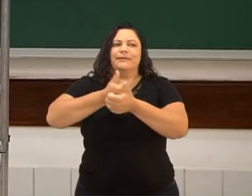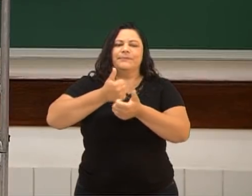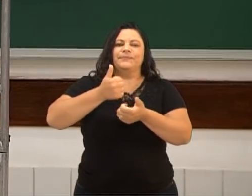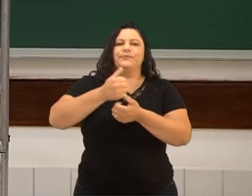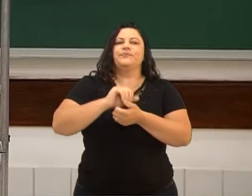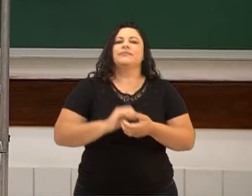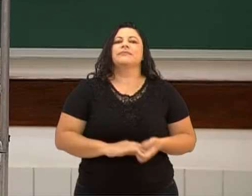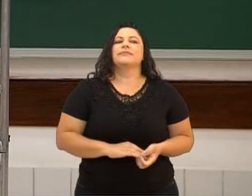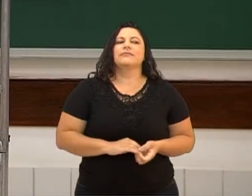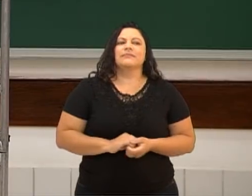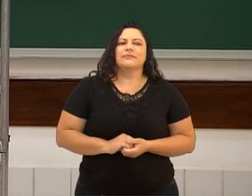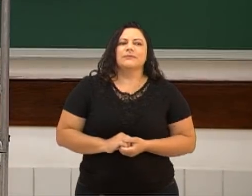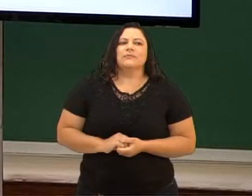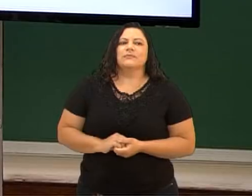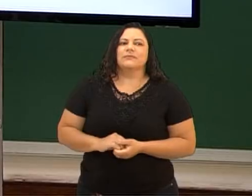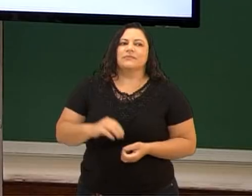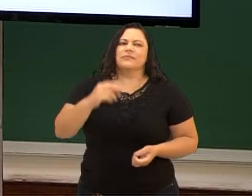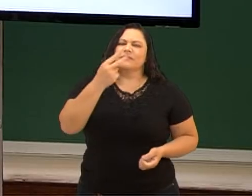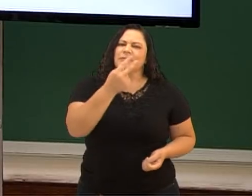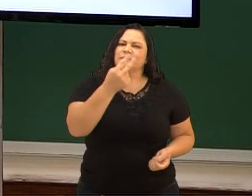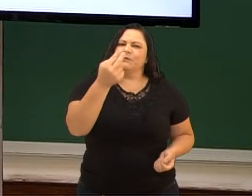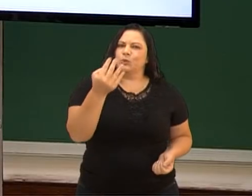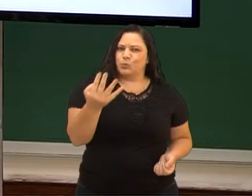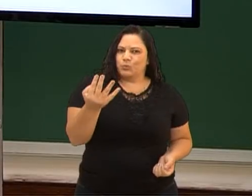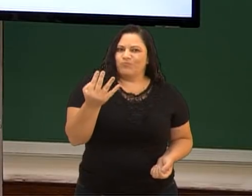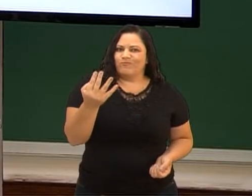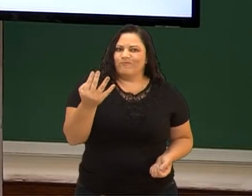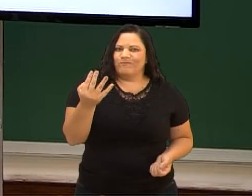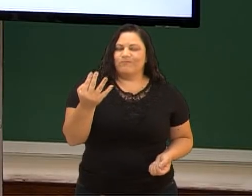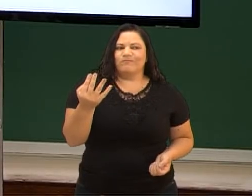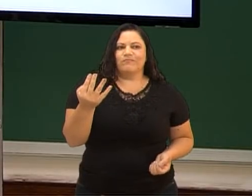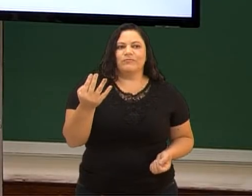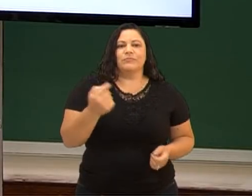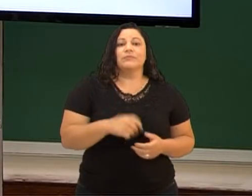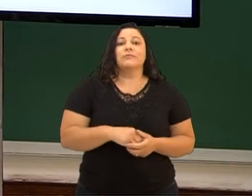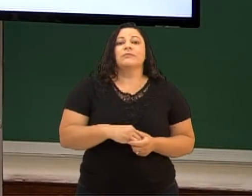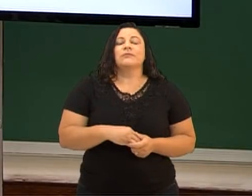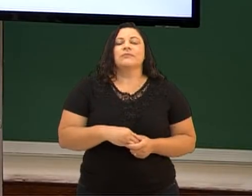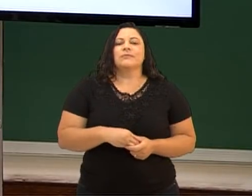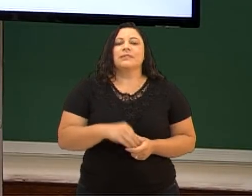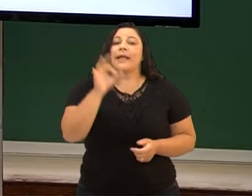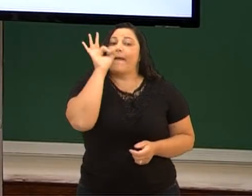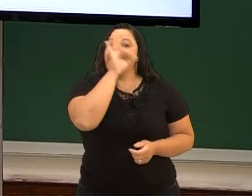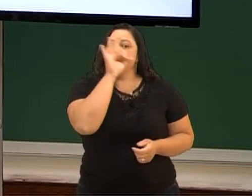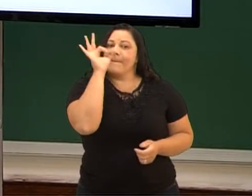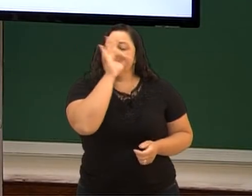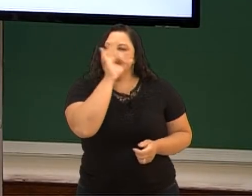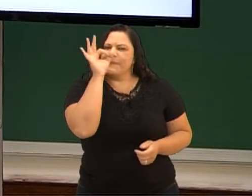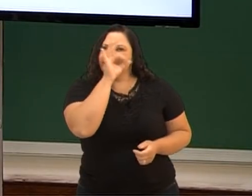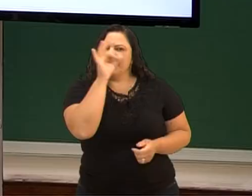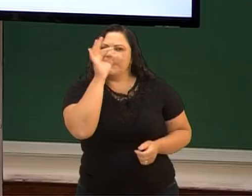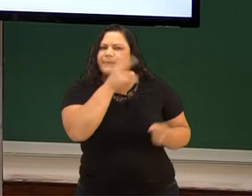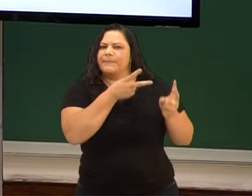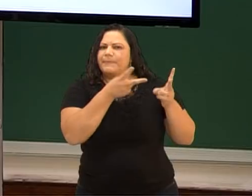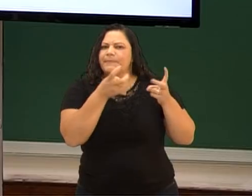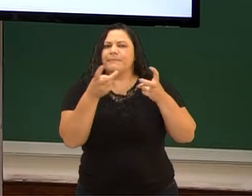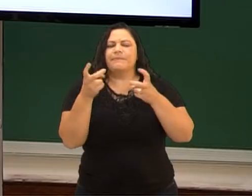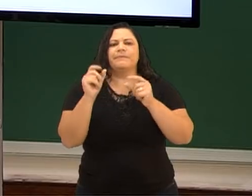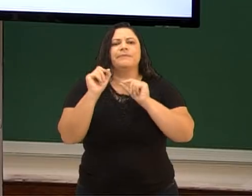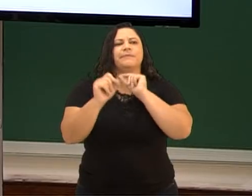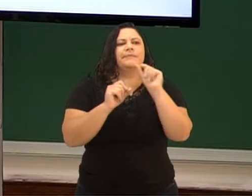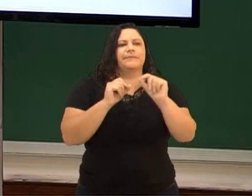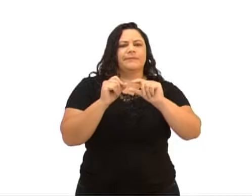A nossa angulação, que é os 24. Então, a professora traçou aqui em verde para vocês verificarem como que fica essa abertura do